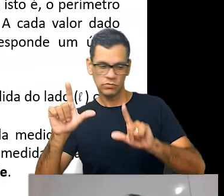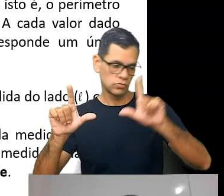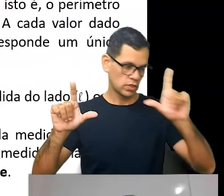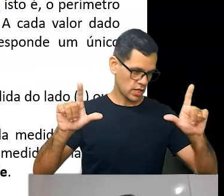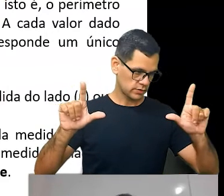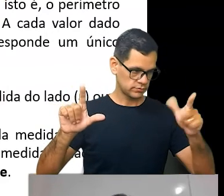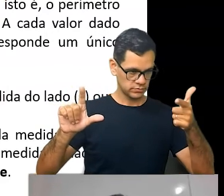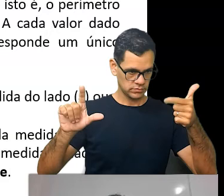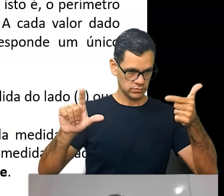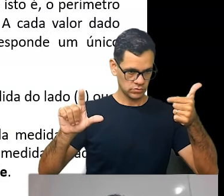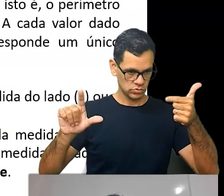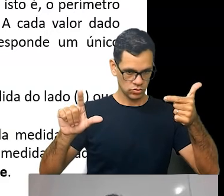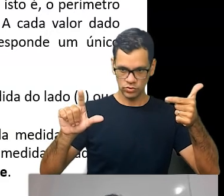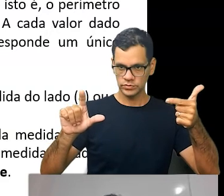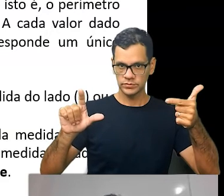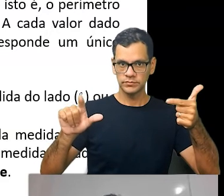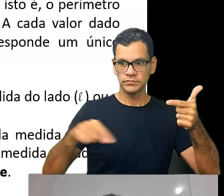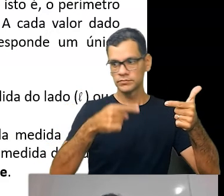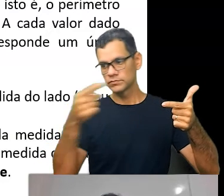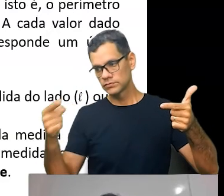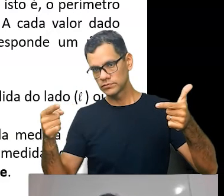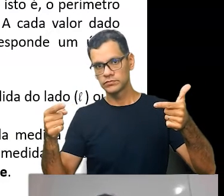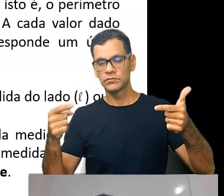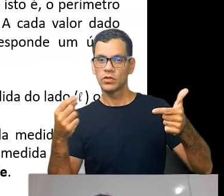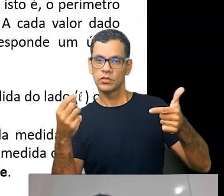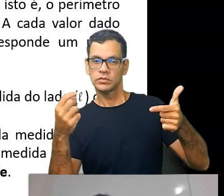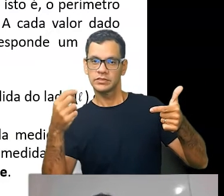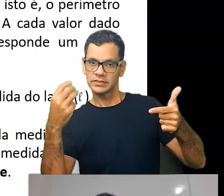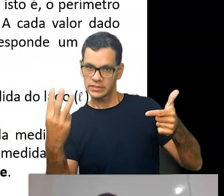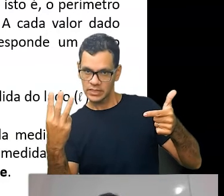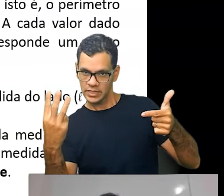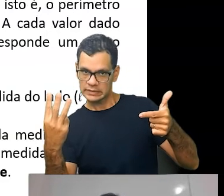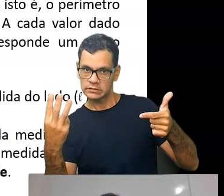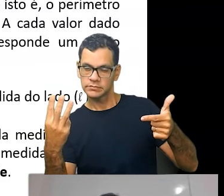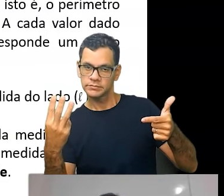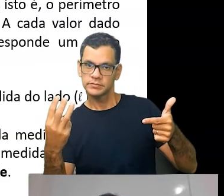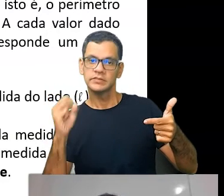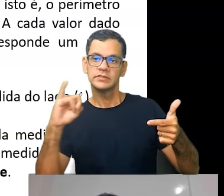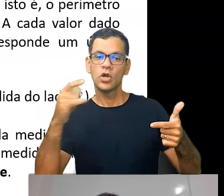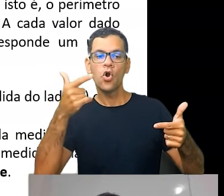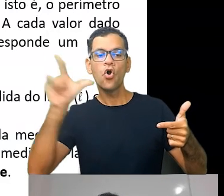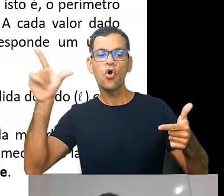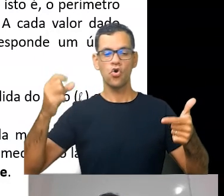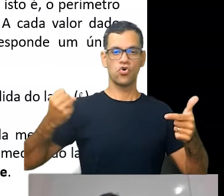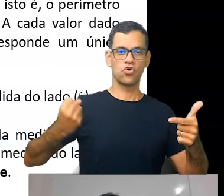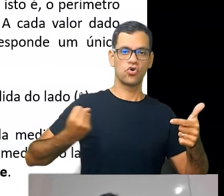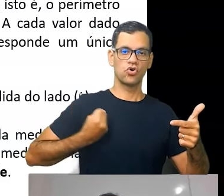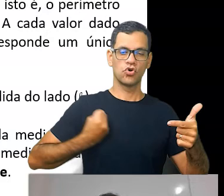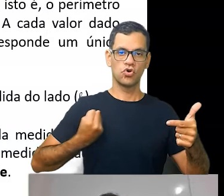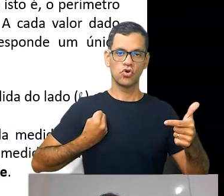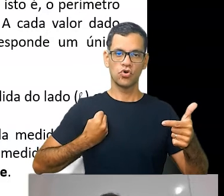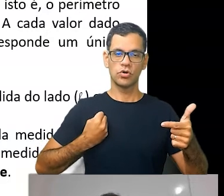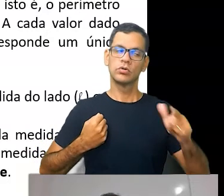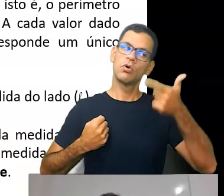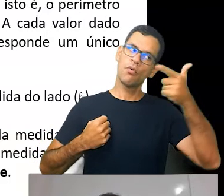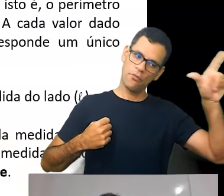quanto mede o lado. Então, por exemplo, para o perímetro medir 12, isso quer dizer que o lado tem que medir 3. Então, se já o lado